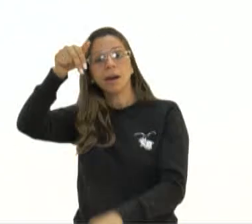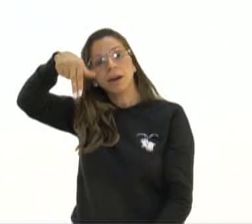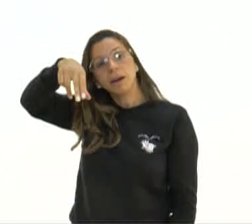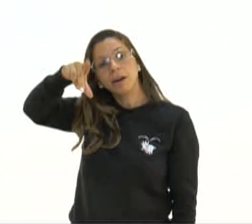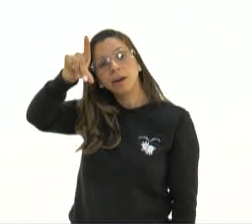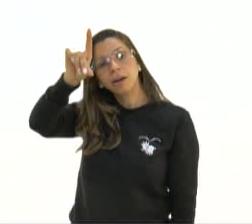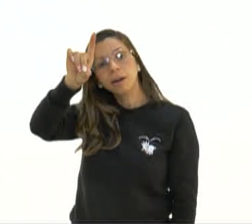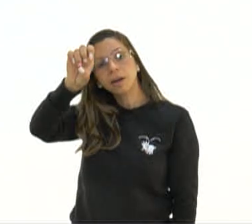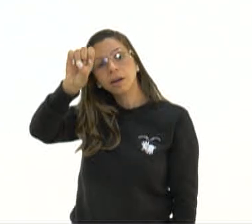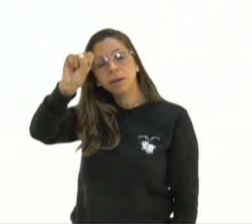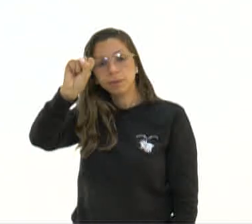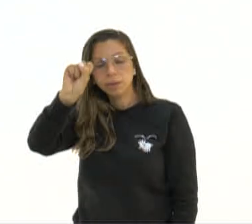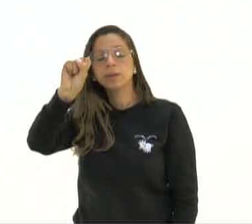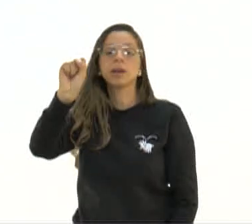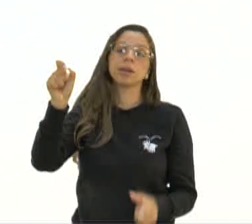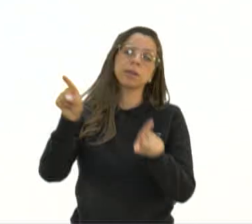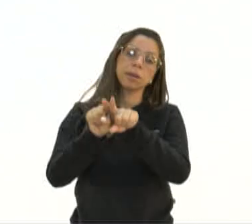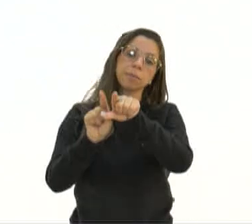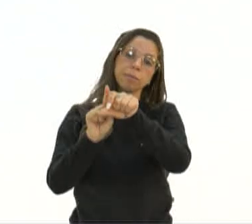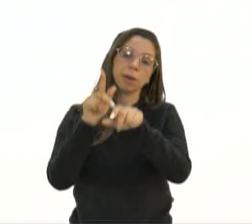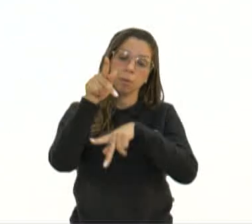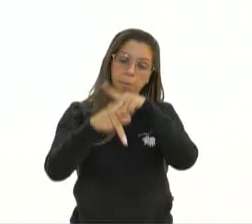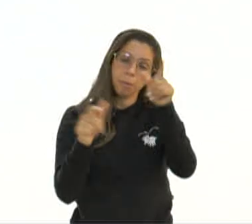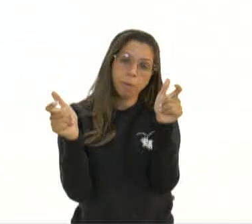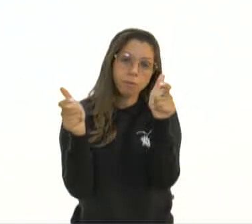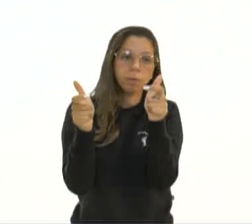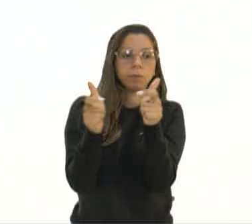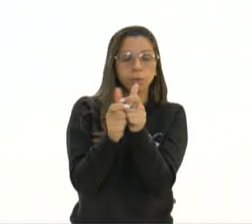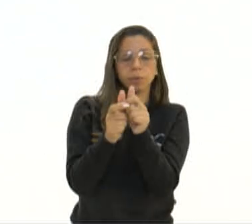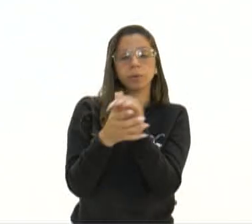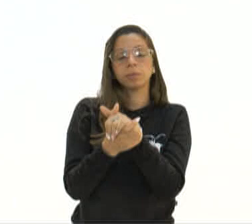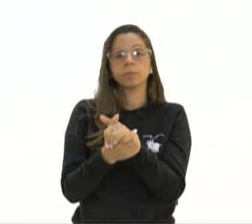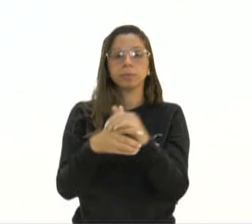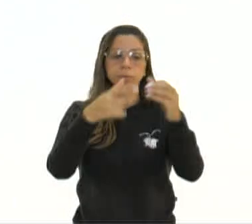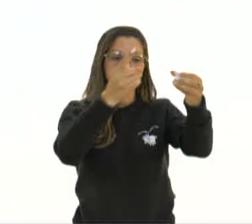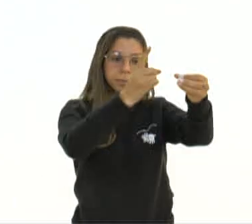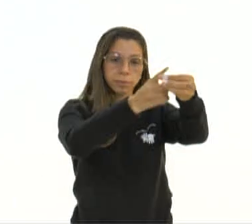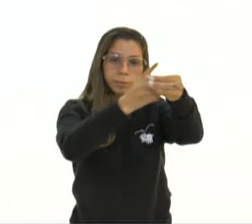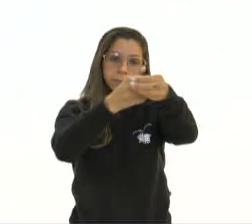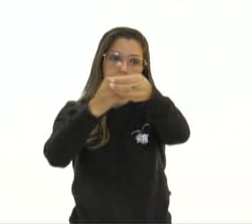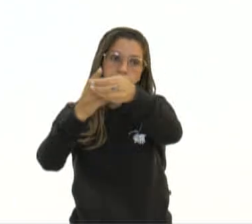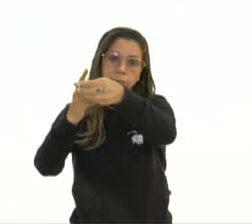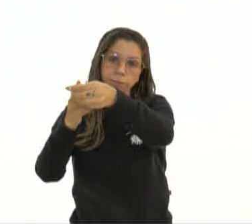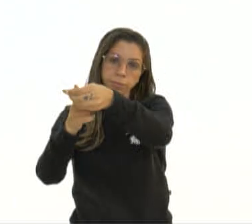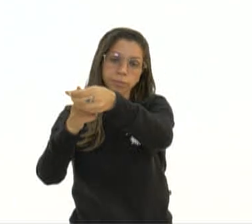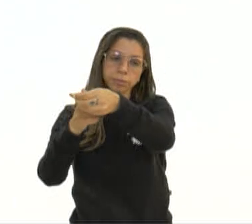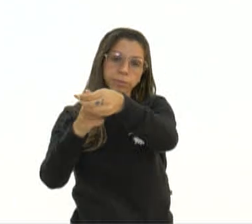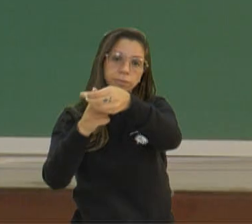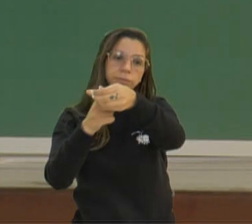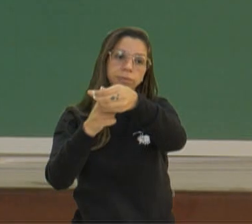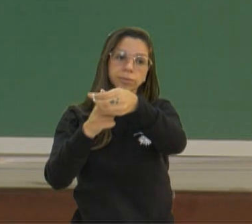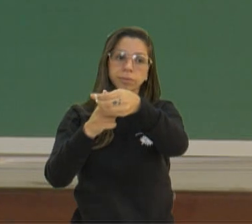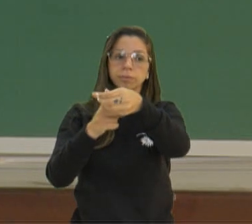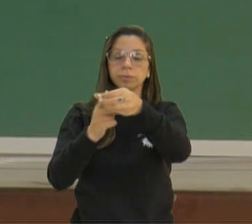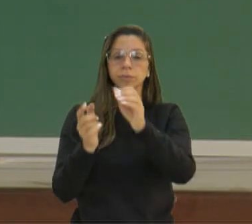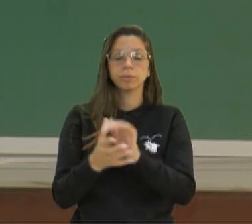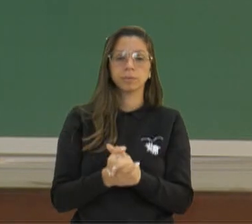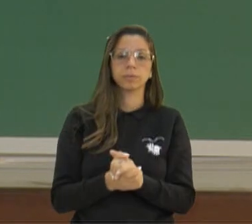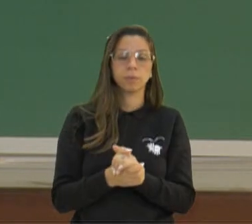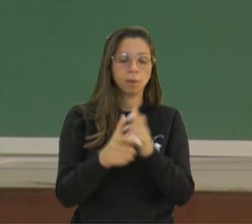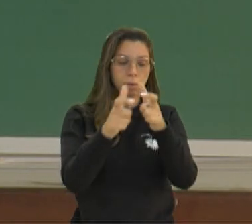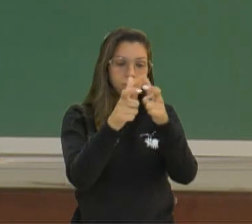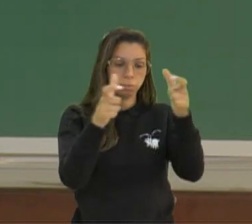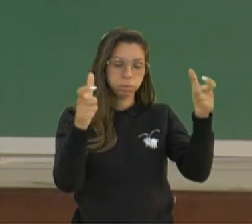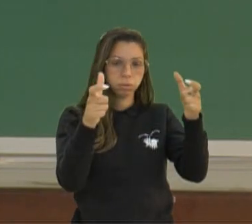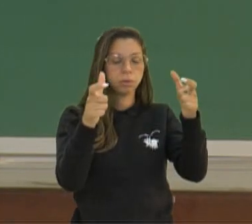demográfica é baixa. E as cidades, as aglomerações, aqui nós temos os círculos maiores, com